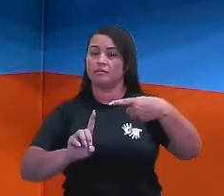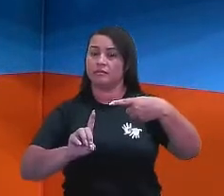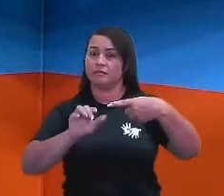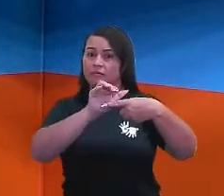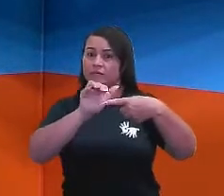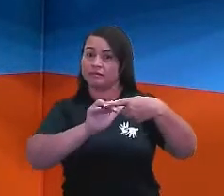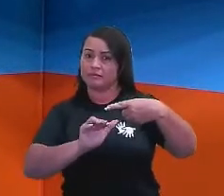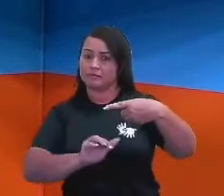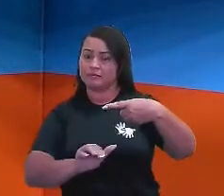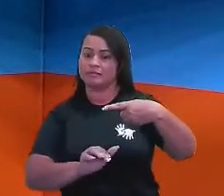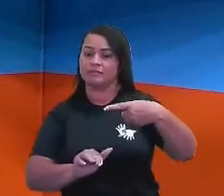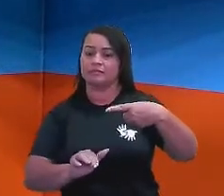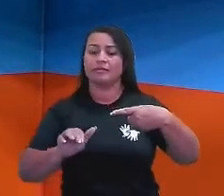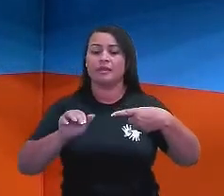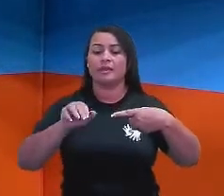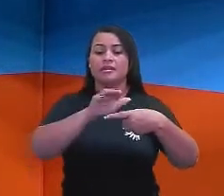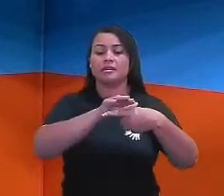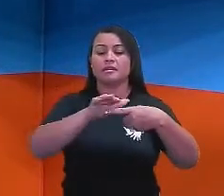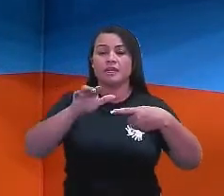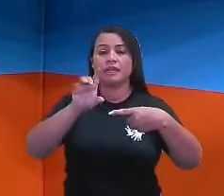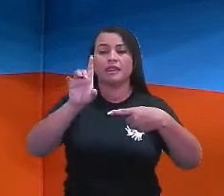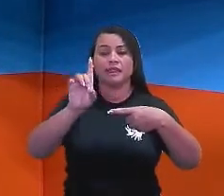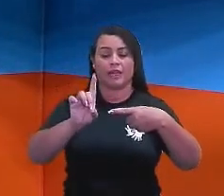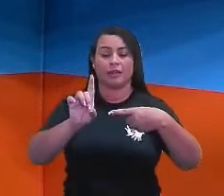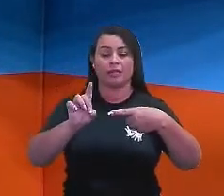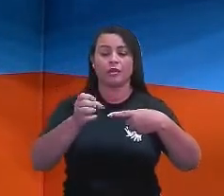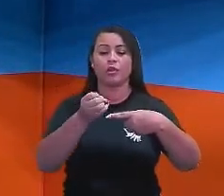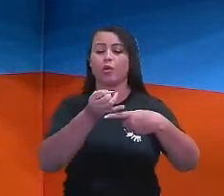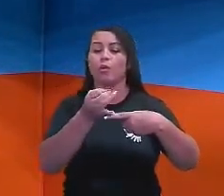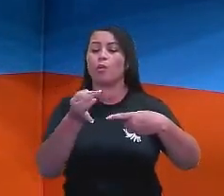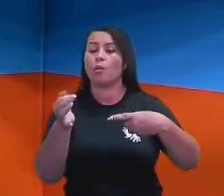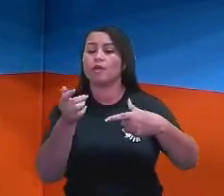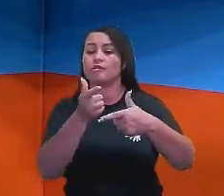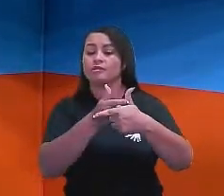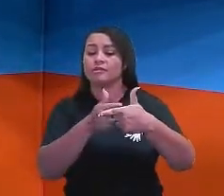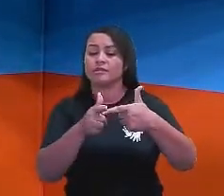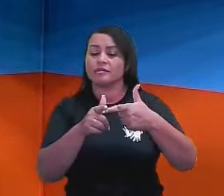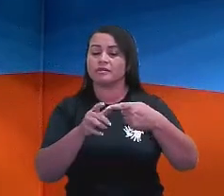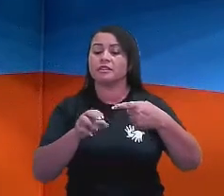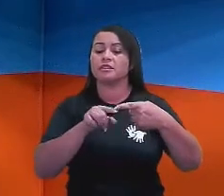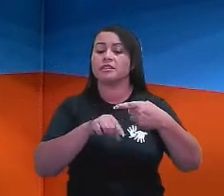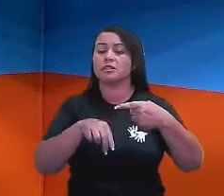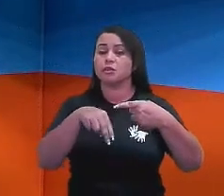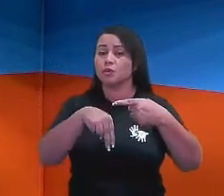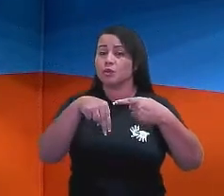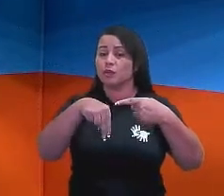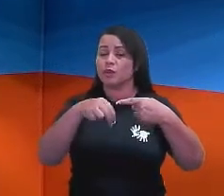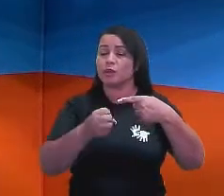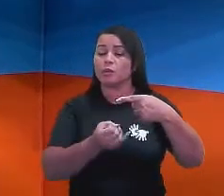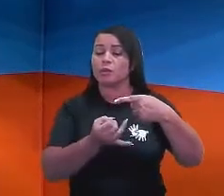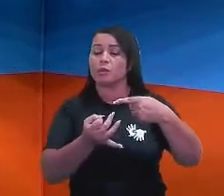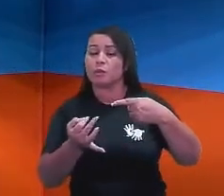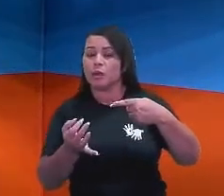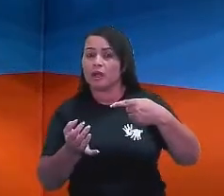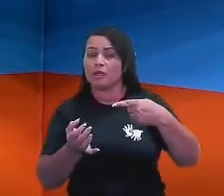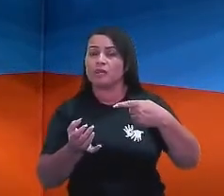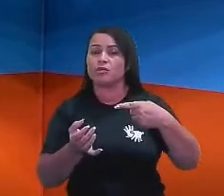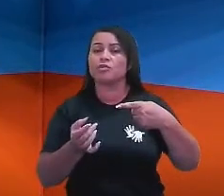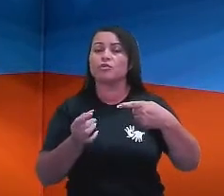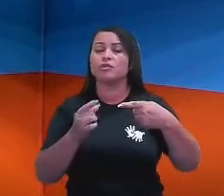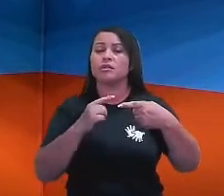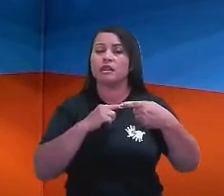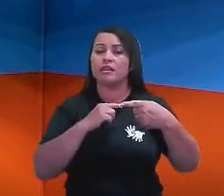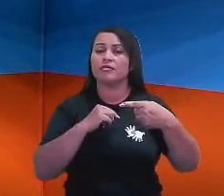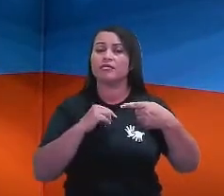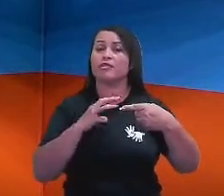relação. Então, denominador indica em quantas partes o inteiro foi dividido e o numerador indica quantas partes foram consideradas